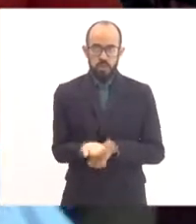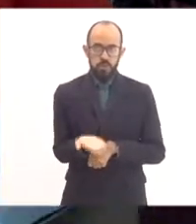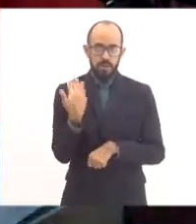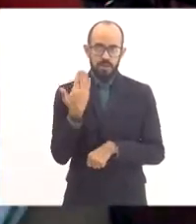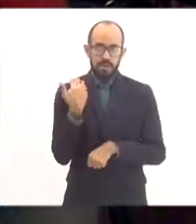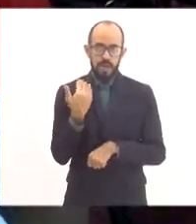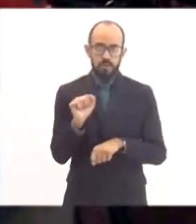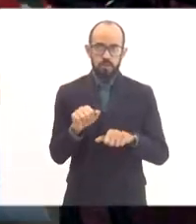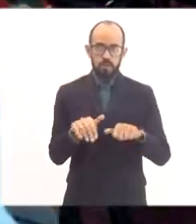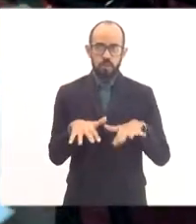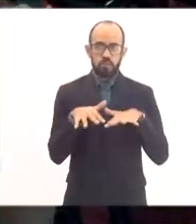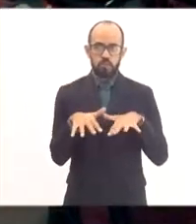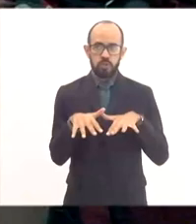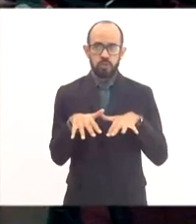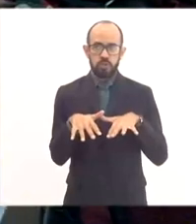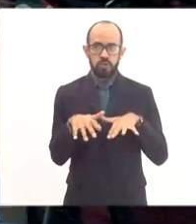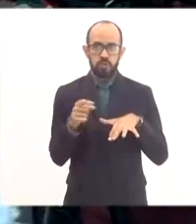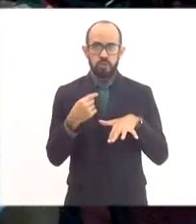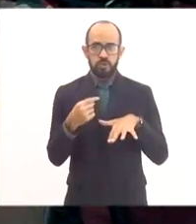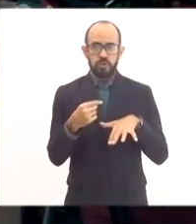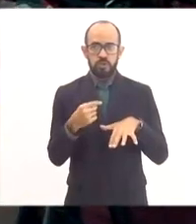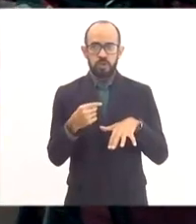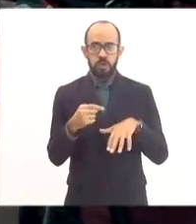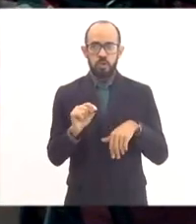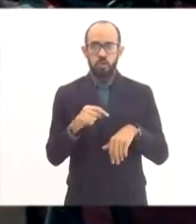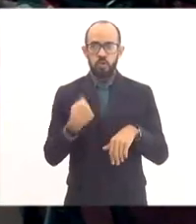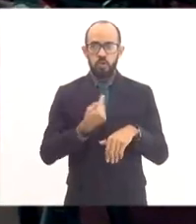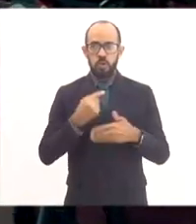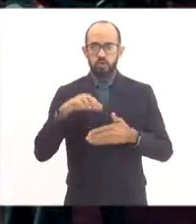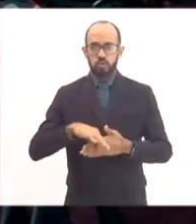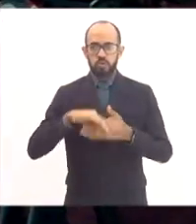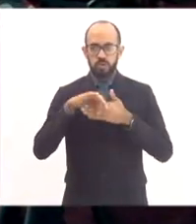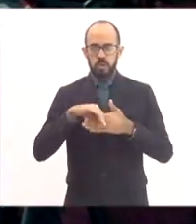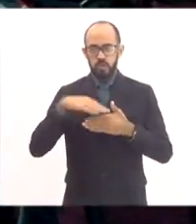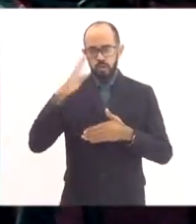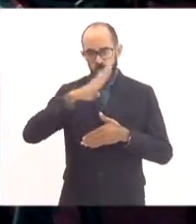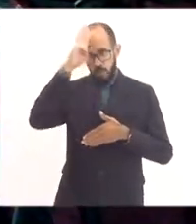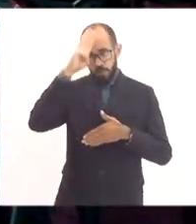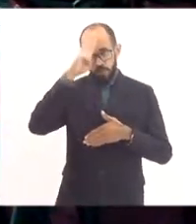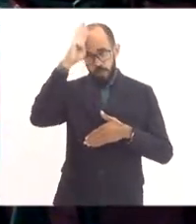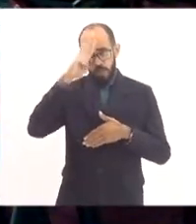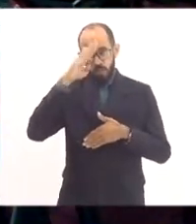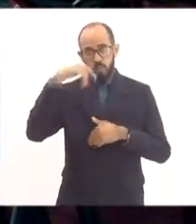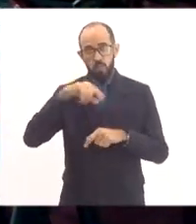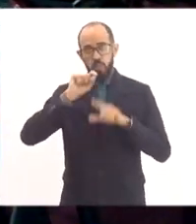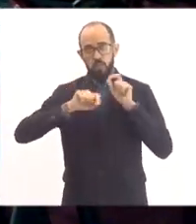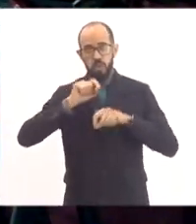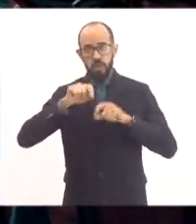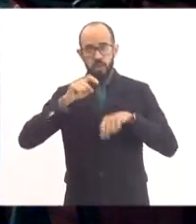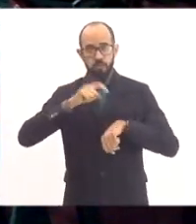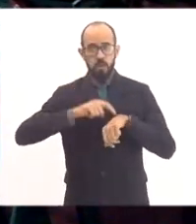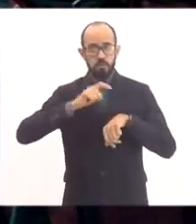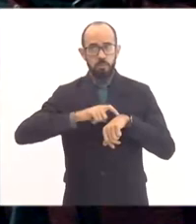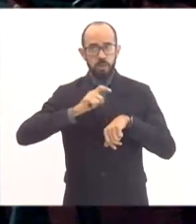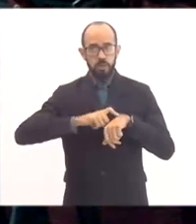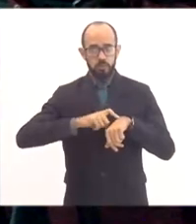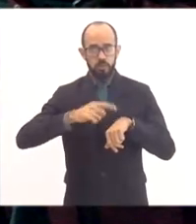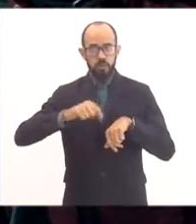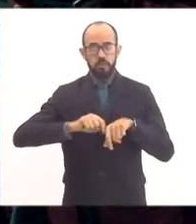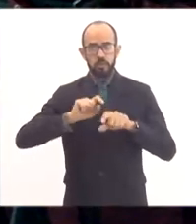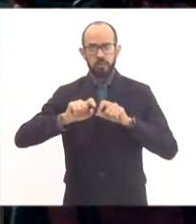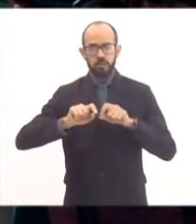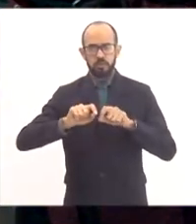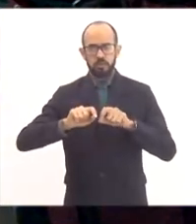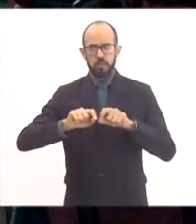tivemos o nosso comandante do Corpo de Bombeiros, e ele, naquele momento, ele realmente... Está saindo bem aí